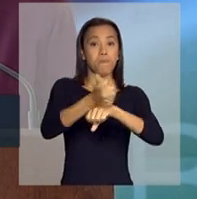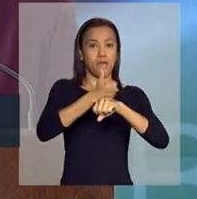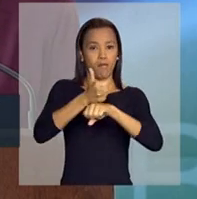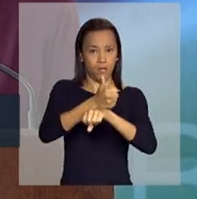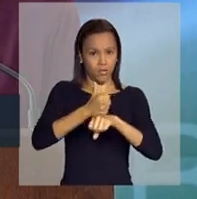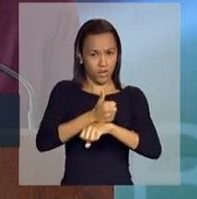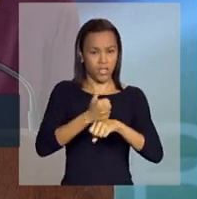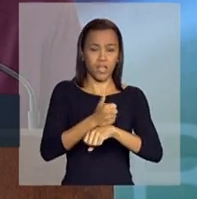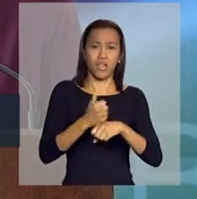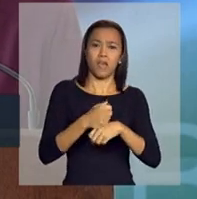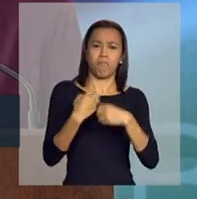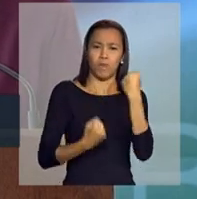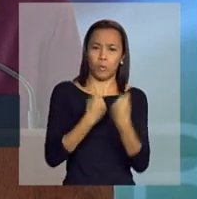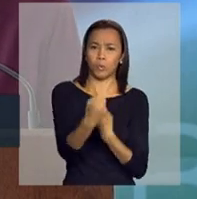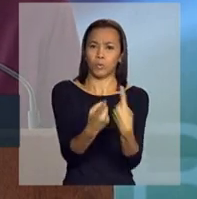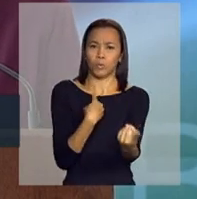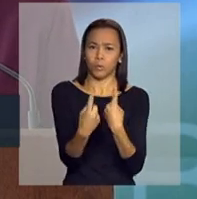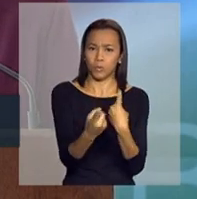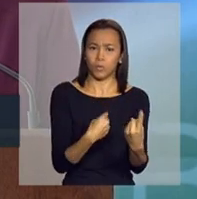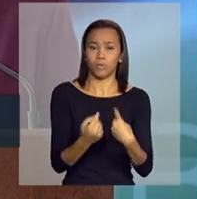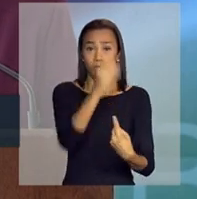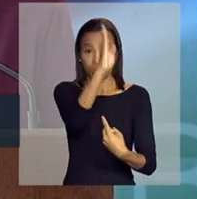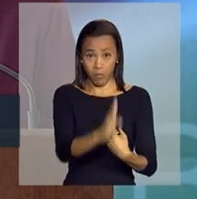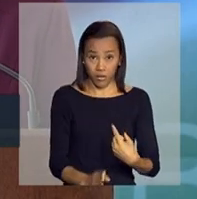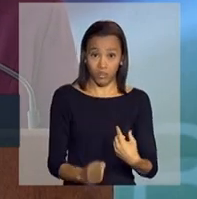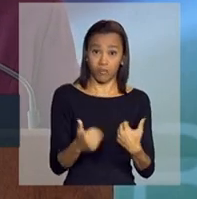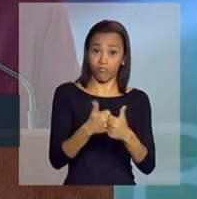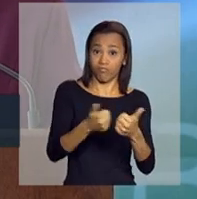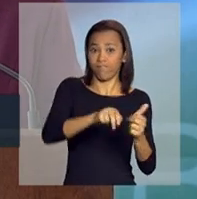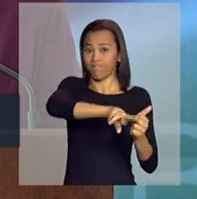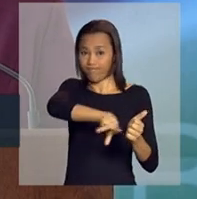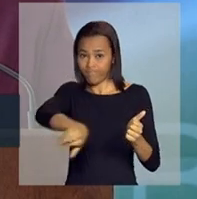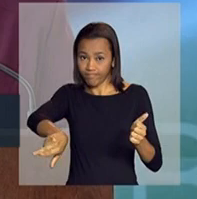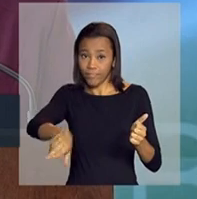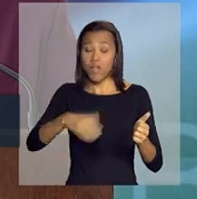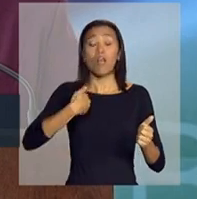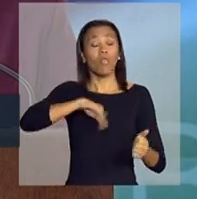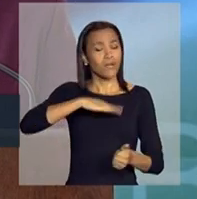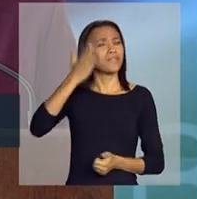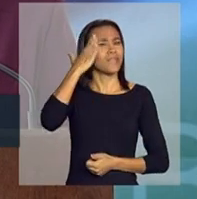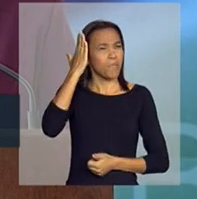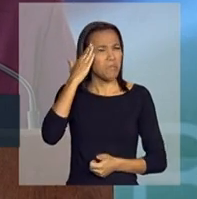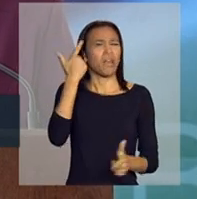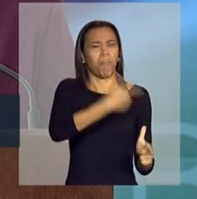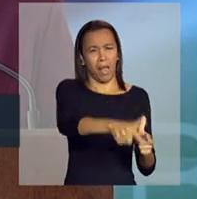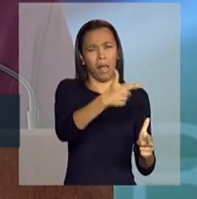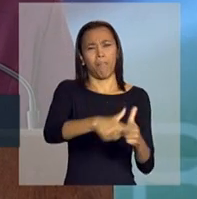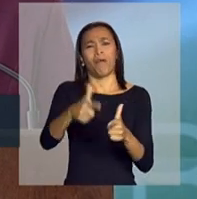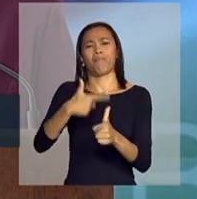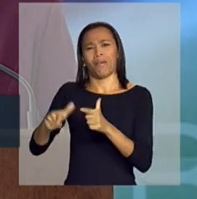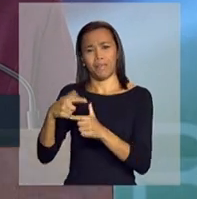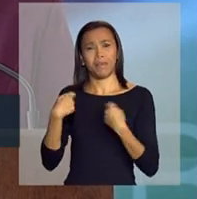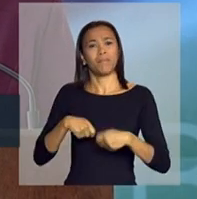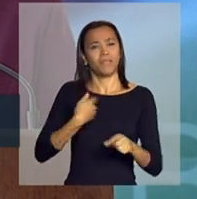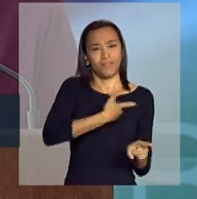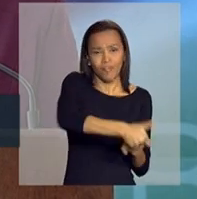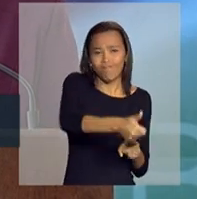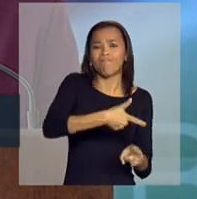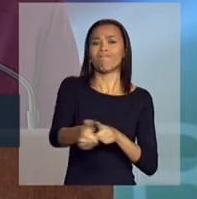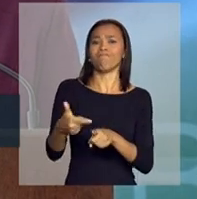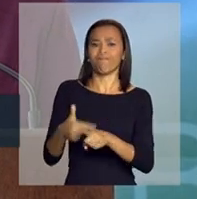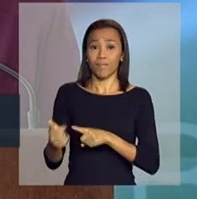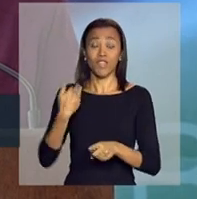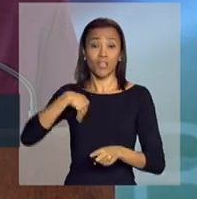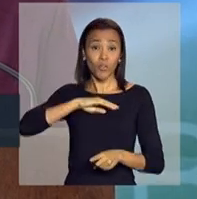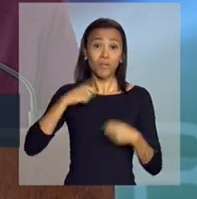de transporte de nosso país. Sabemos que ainda há gargalos a serem superados e que temos